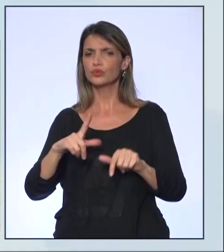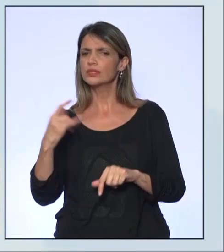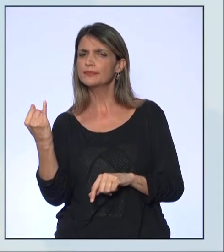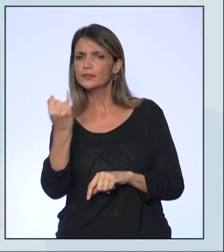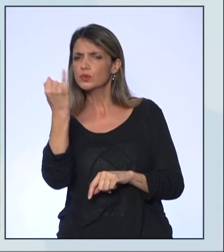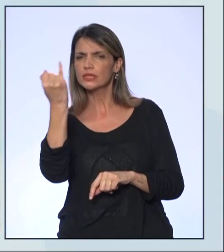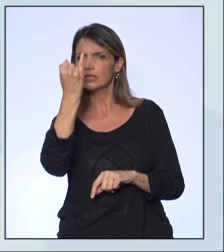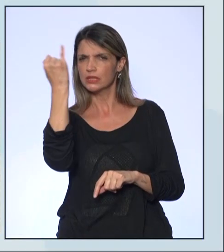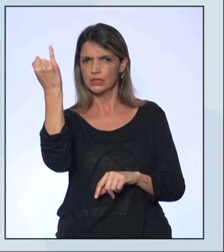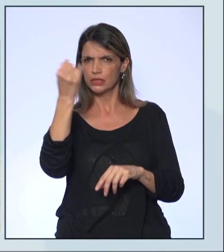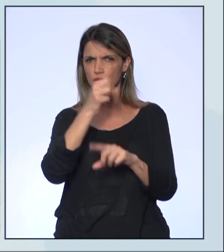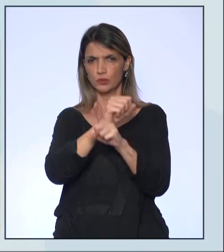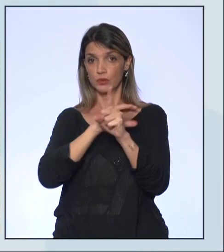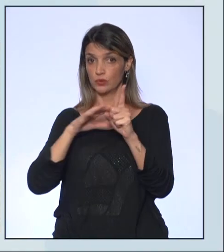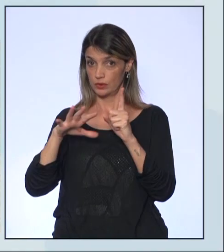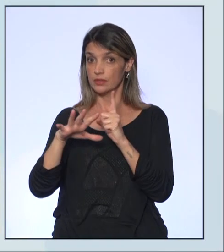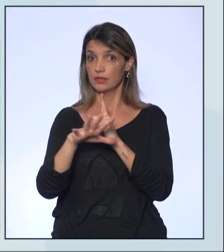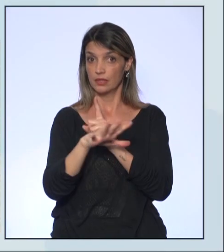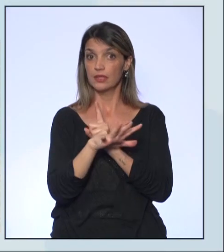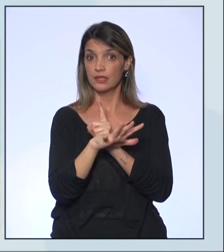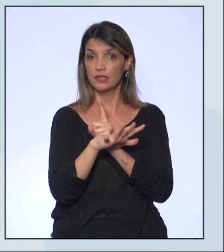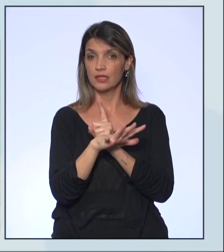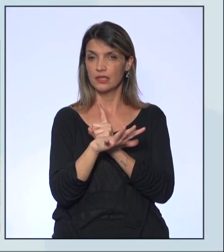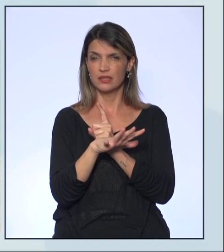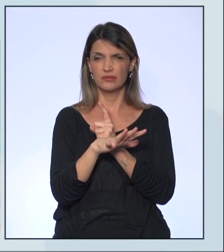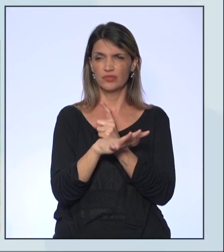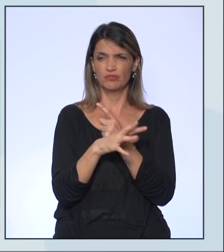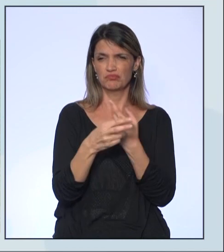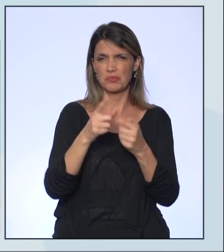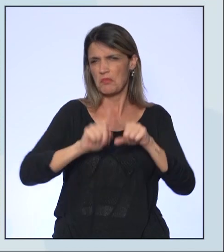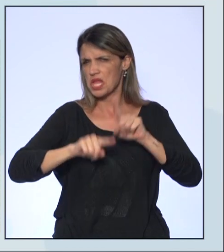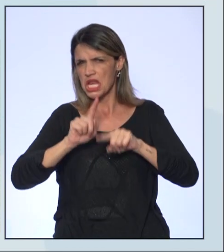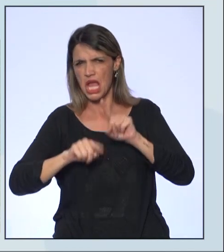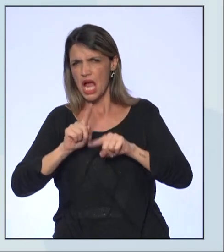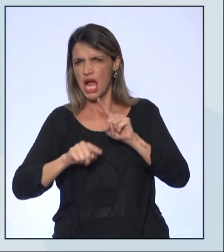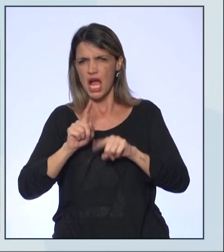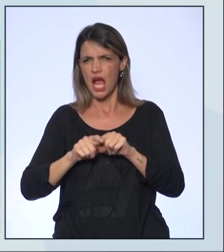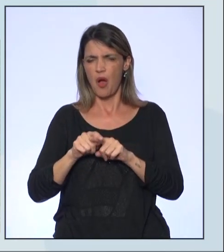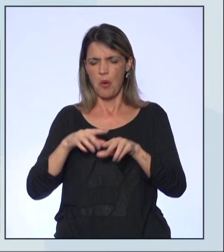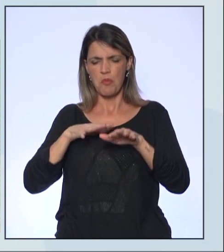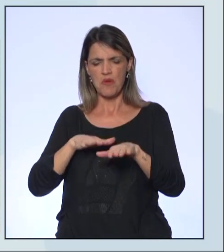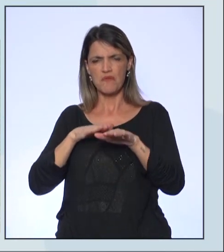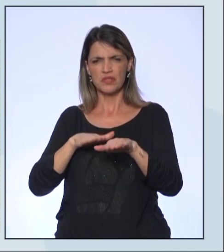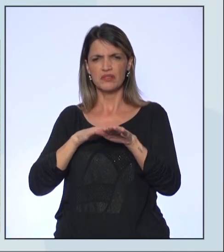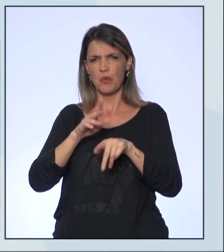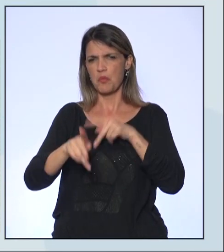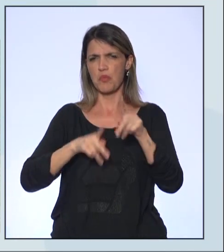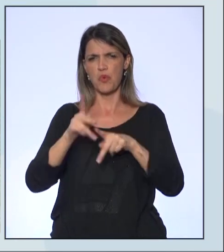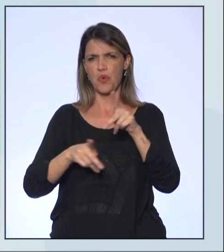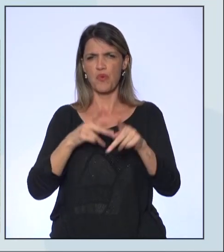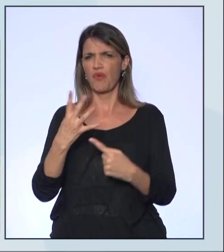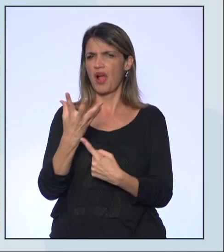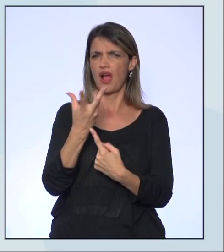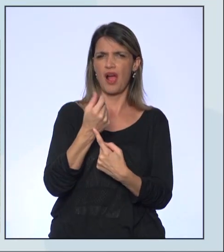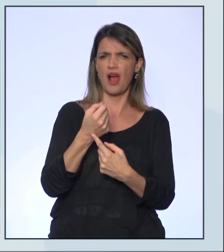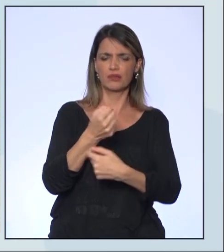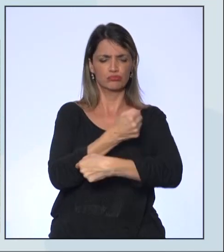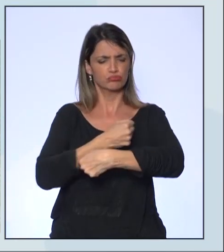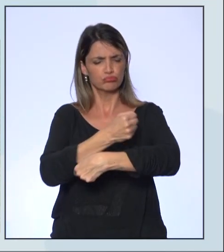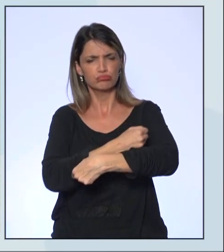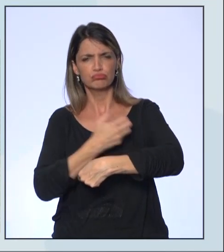importância para uma sociedade, conjunto de bens, manifestações populares, arte, tradições, culinária, entre outros.